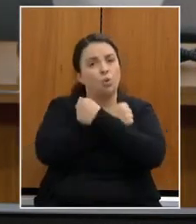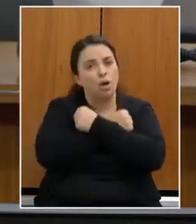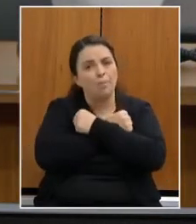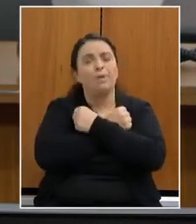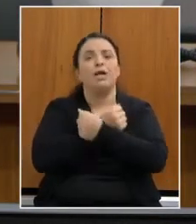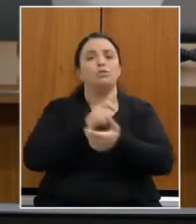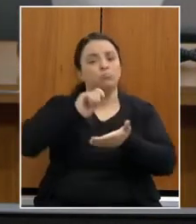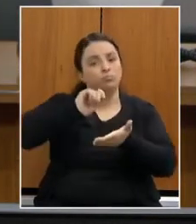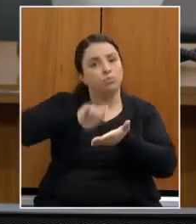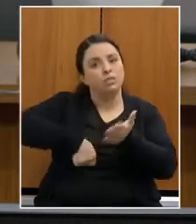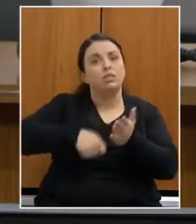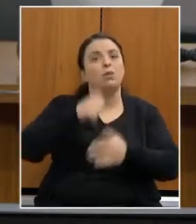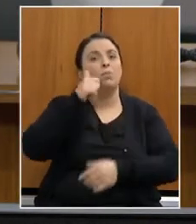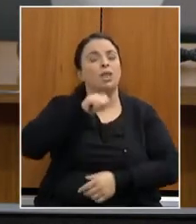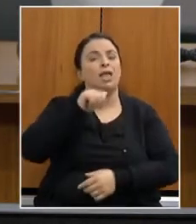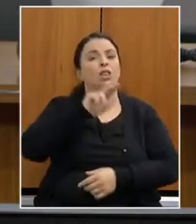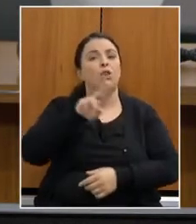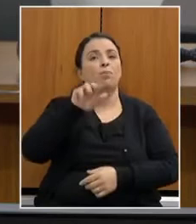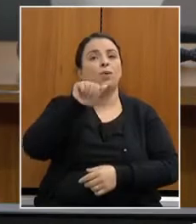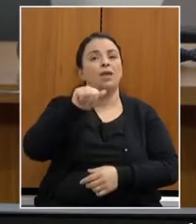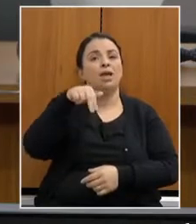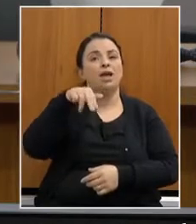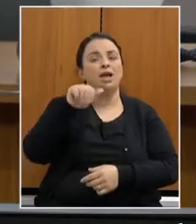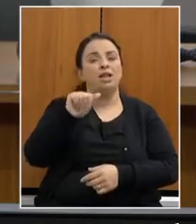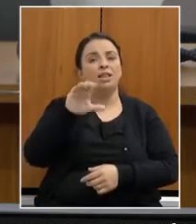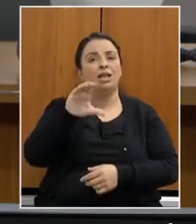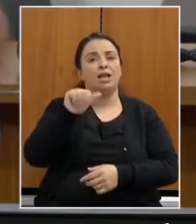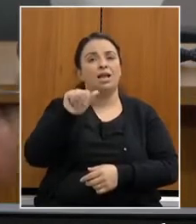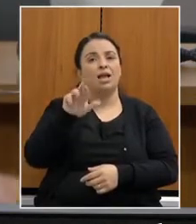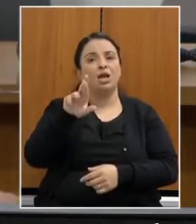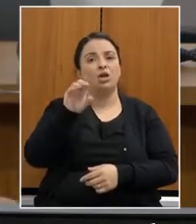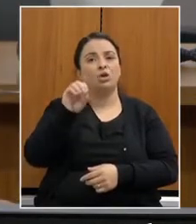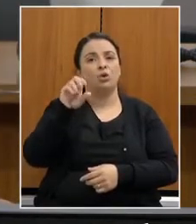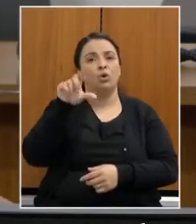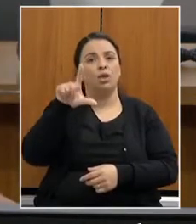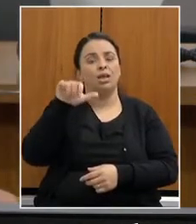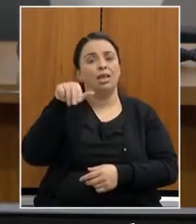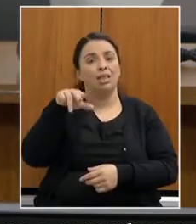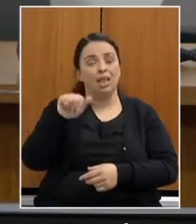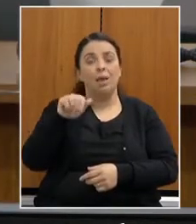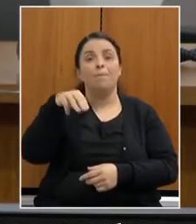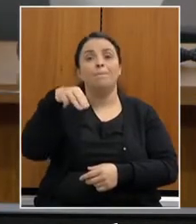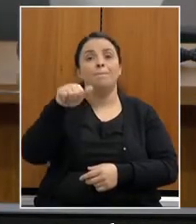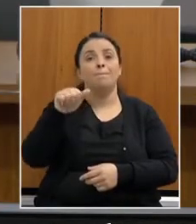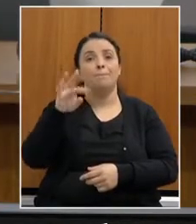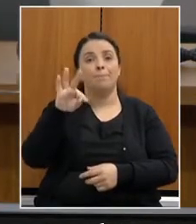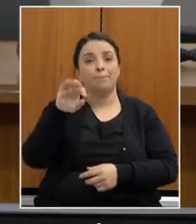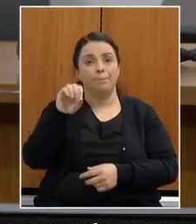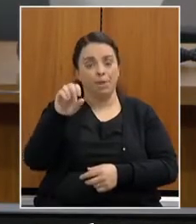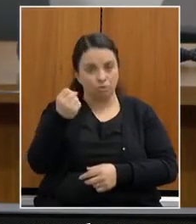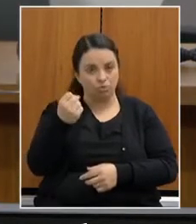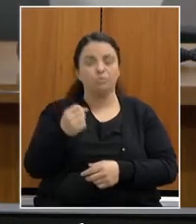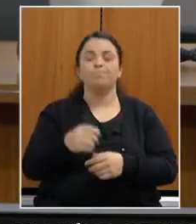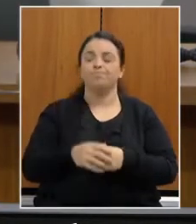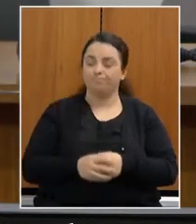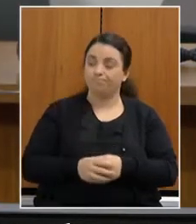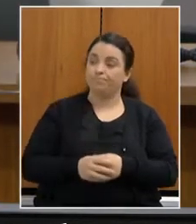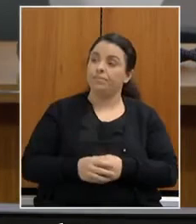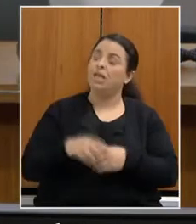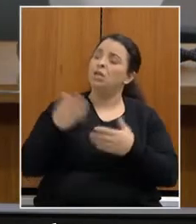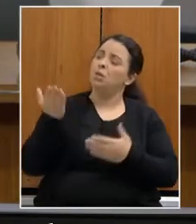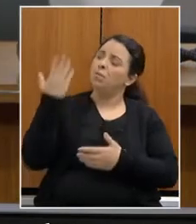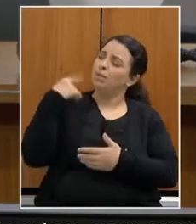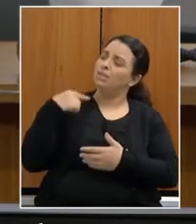Assina a Ana Carolina Amados. Secretário, nós conversamos um dia e o senhor me disse como